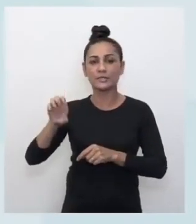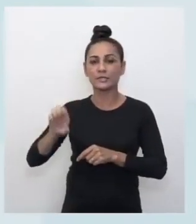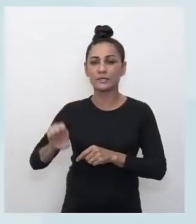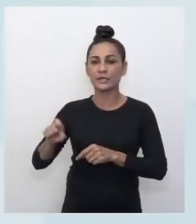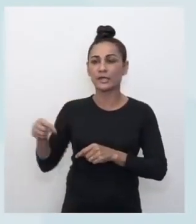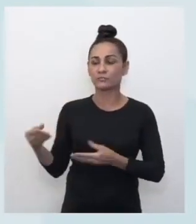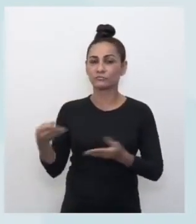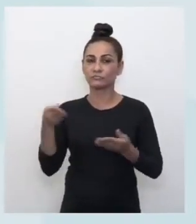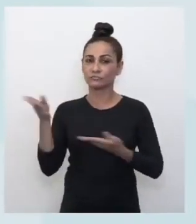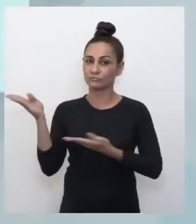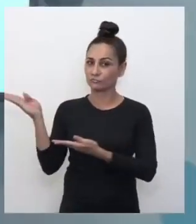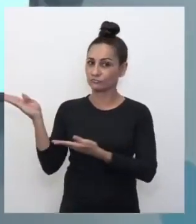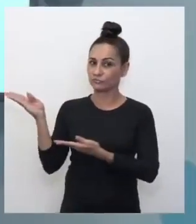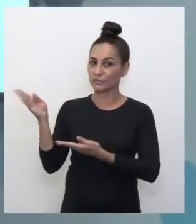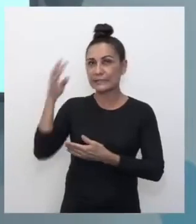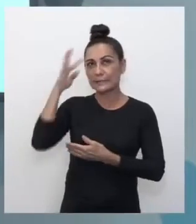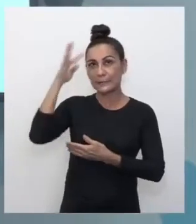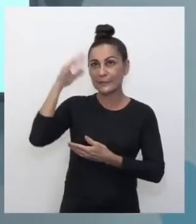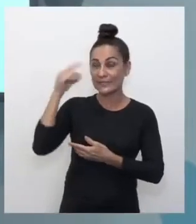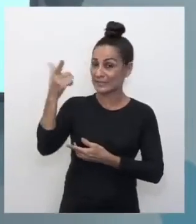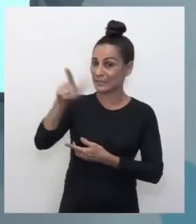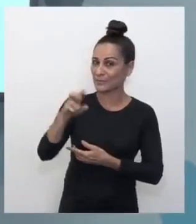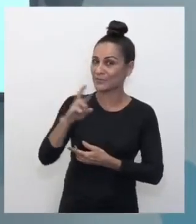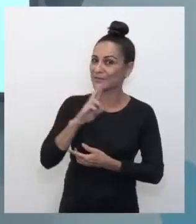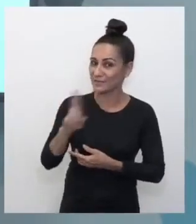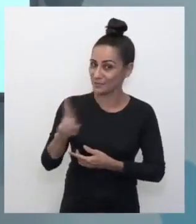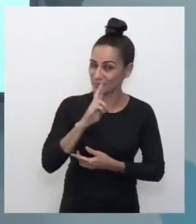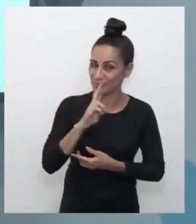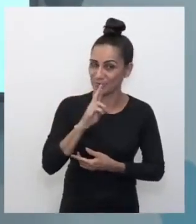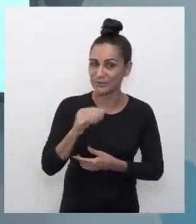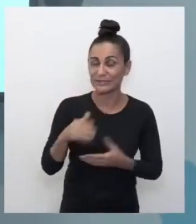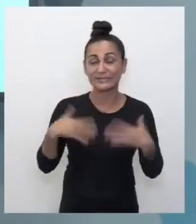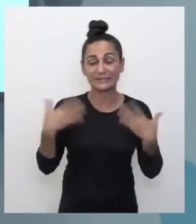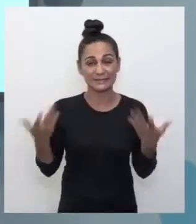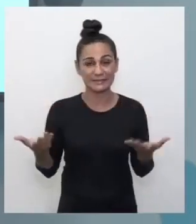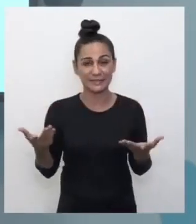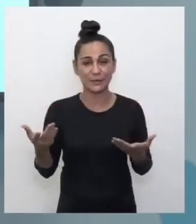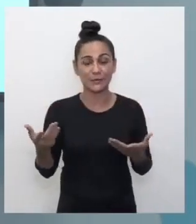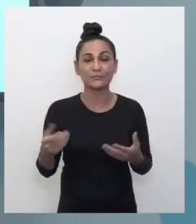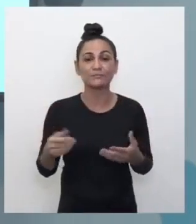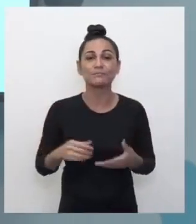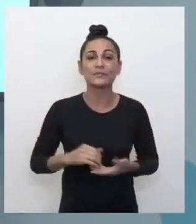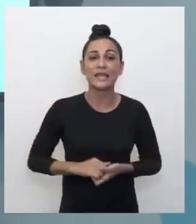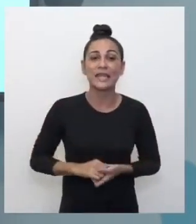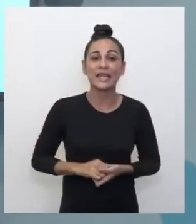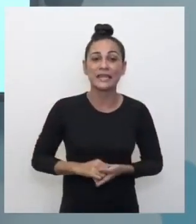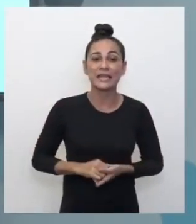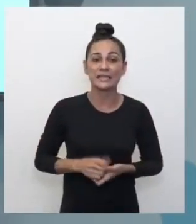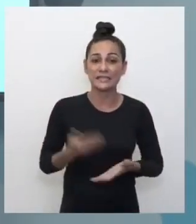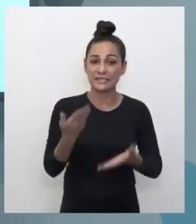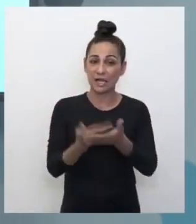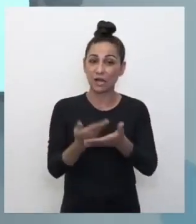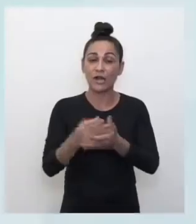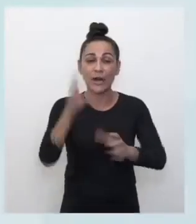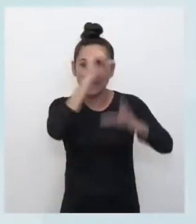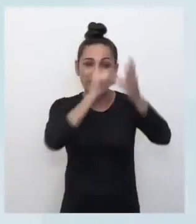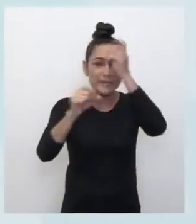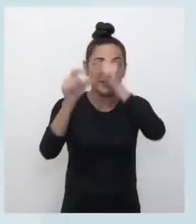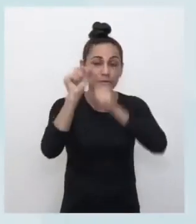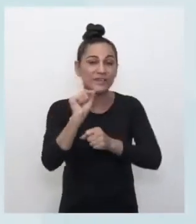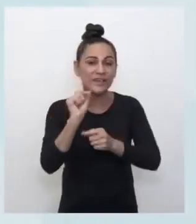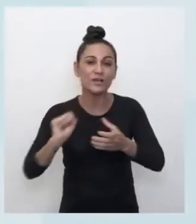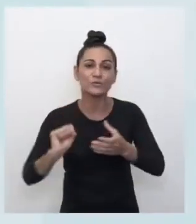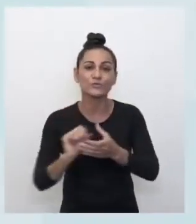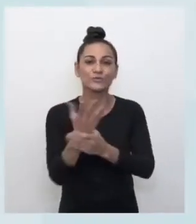né? Pensem e respondam depois, tá bom? Então, gente, olha só. Então, nessa aula aqui a gente aprendeu um pouquinho sobre o surgimento da